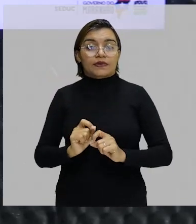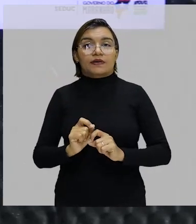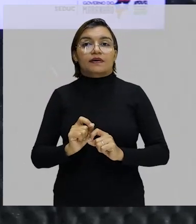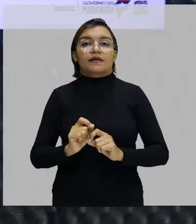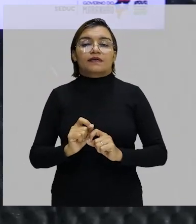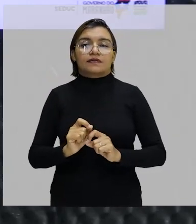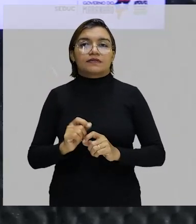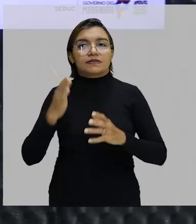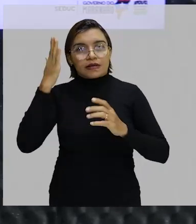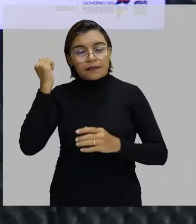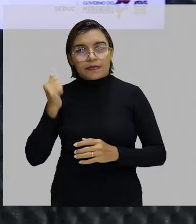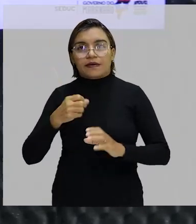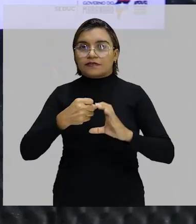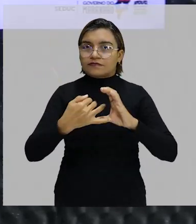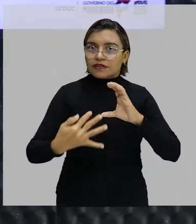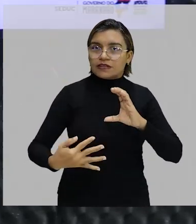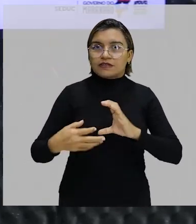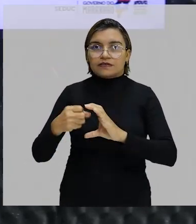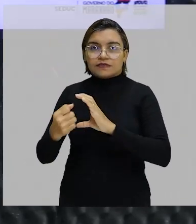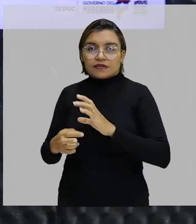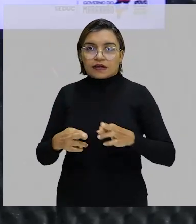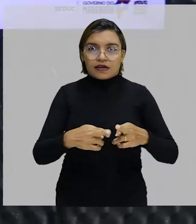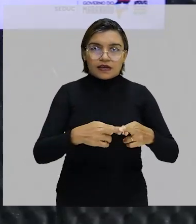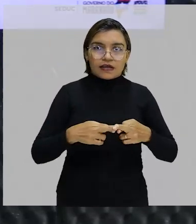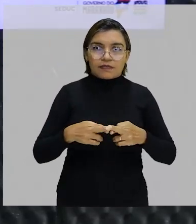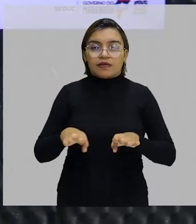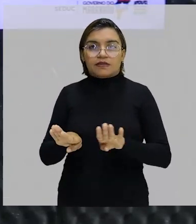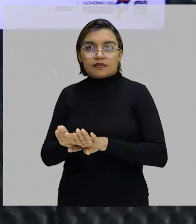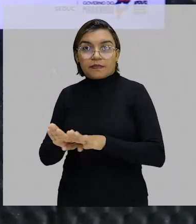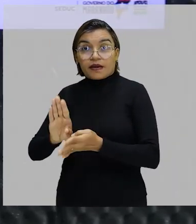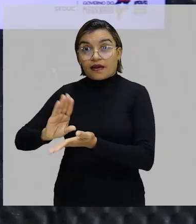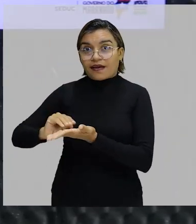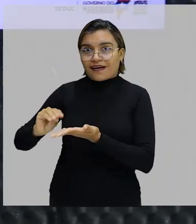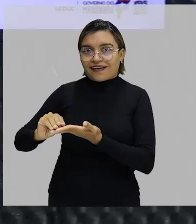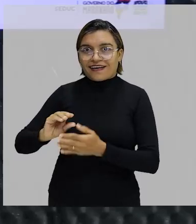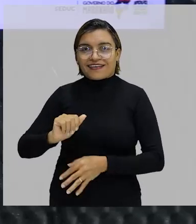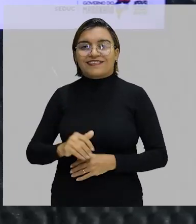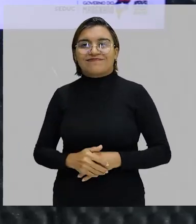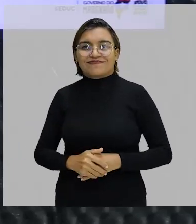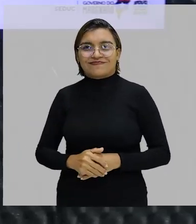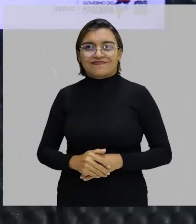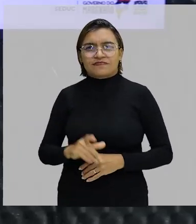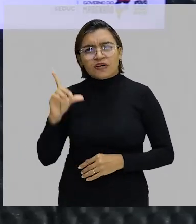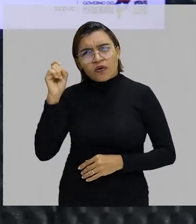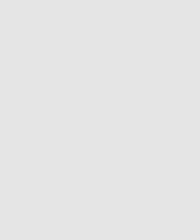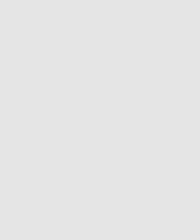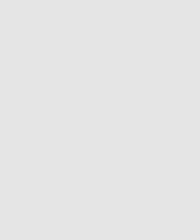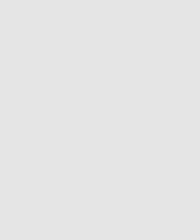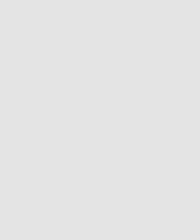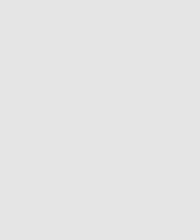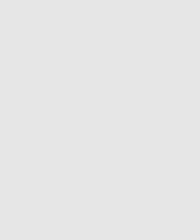elaborar, diferenciar, caracterizar tanto o requerimento quanto ata. Compliquei?